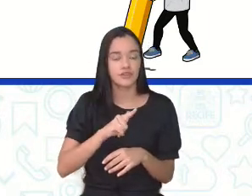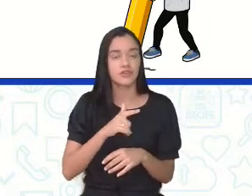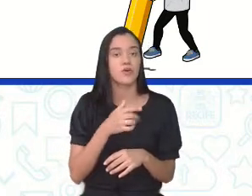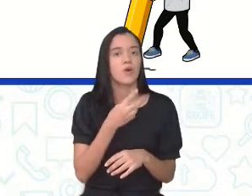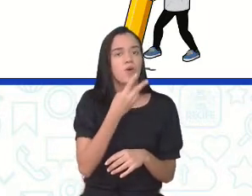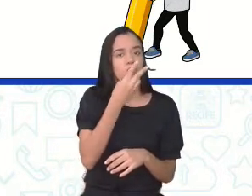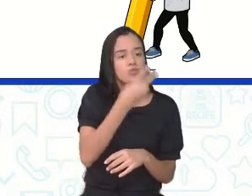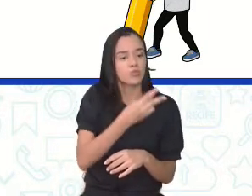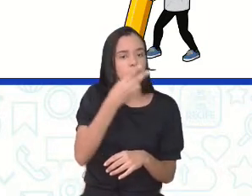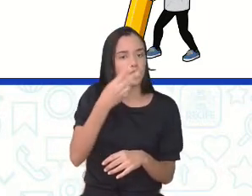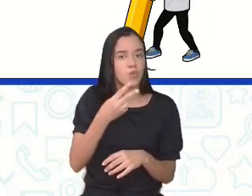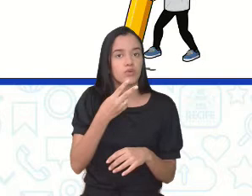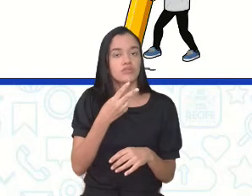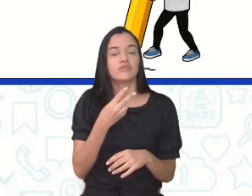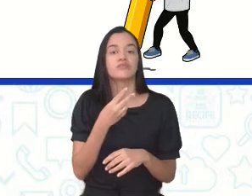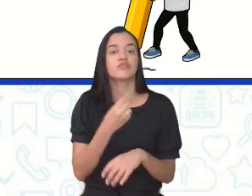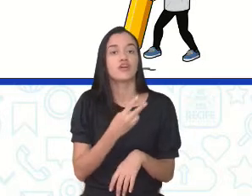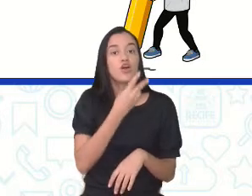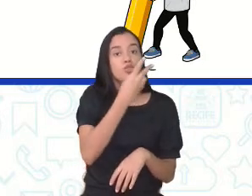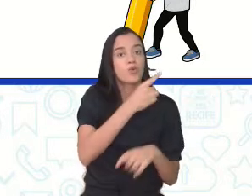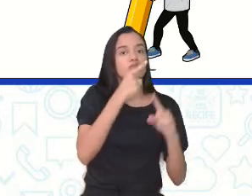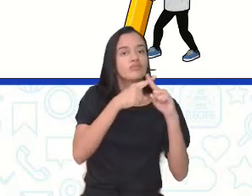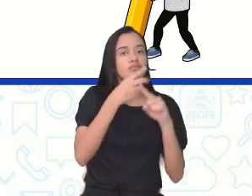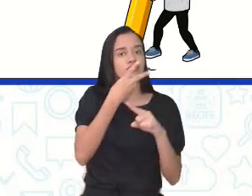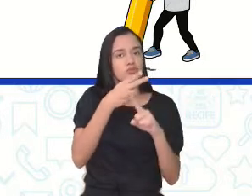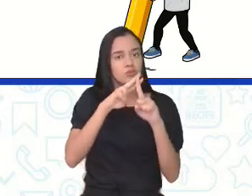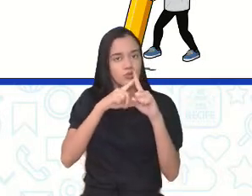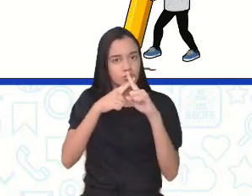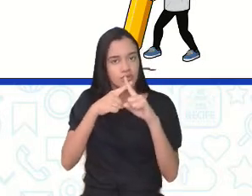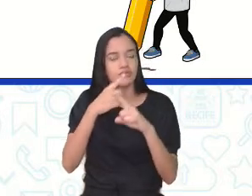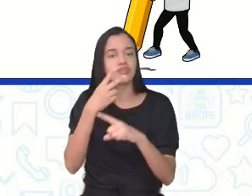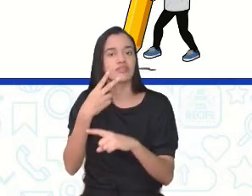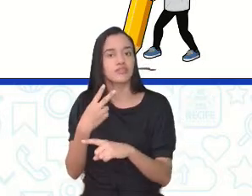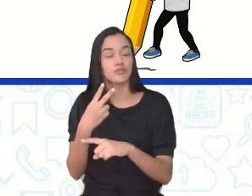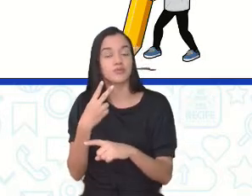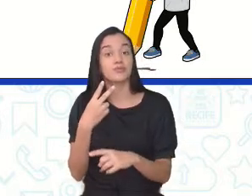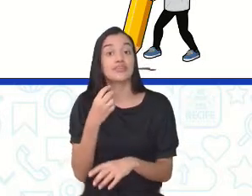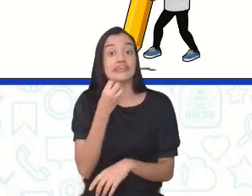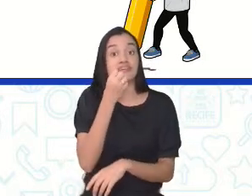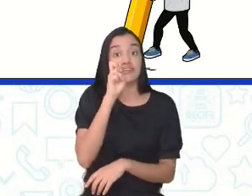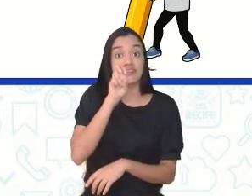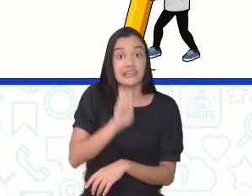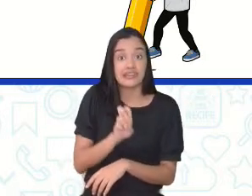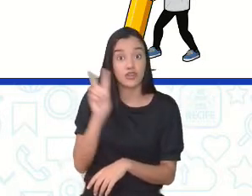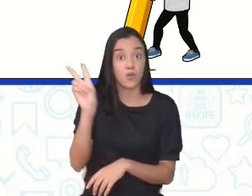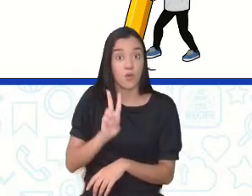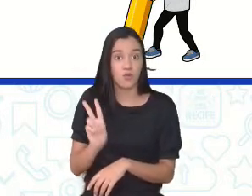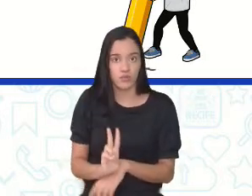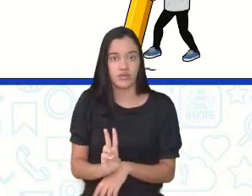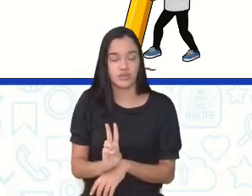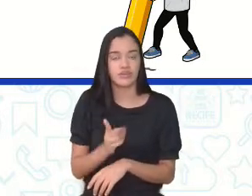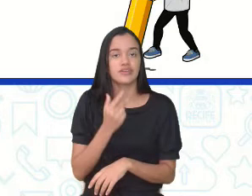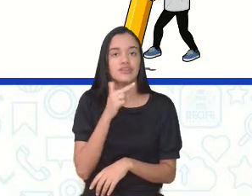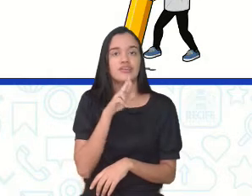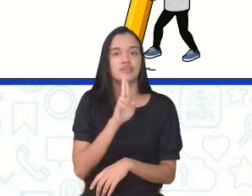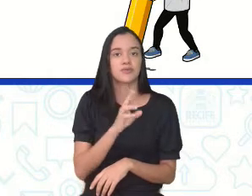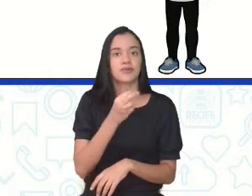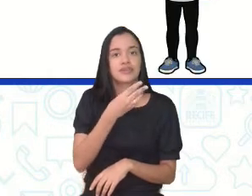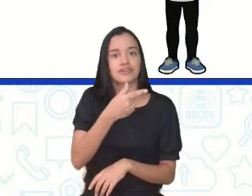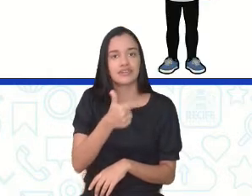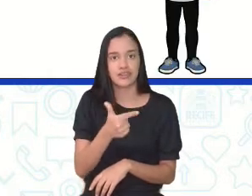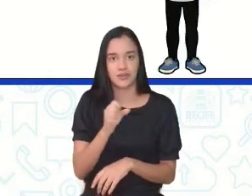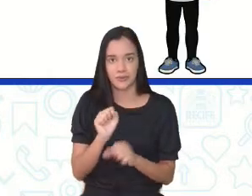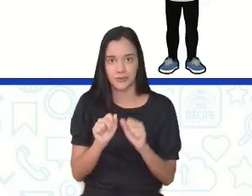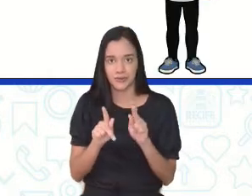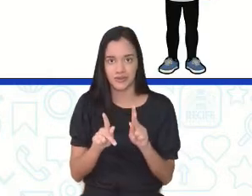5 vezes, eu vou ter aí, ó, 2 vezes 2 vezes 2, 5 vezes, que vai dar igual a 32.